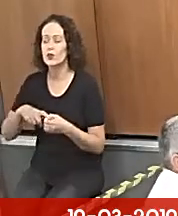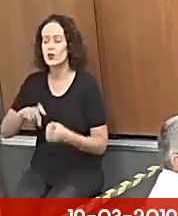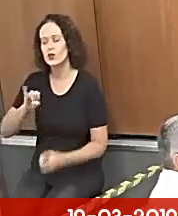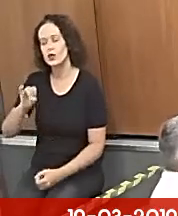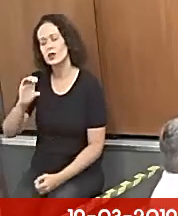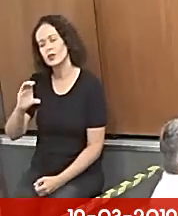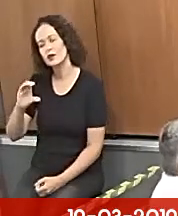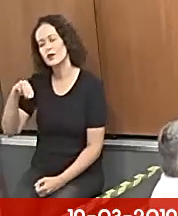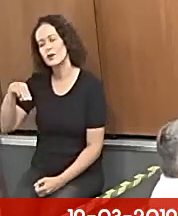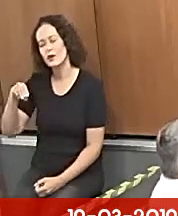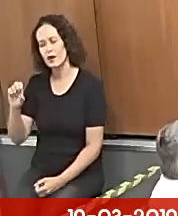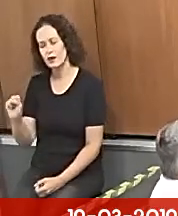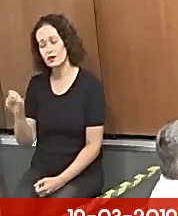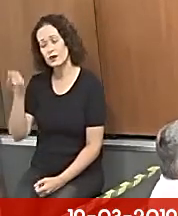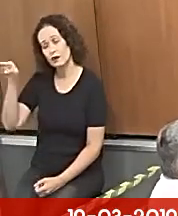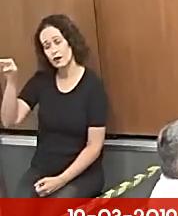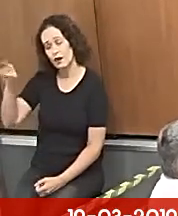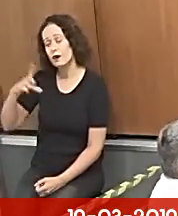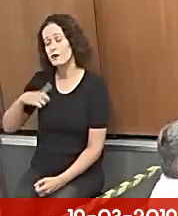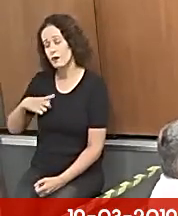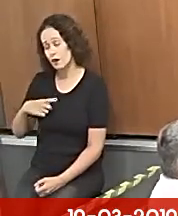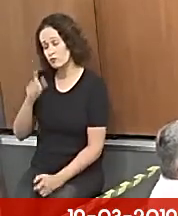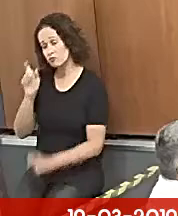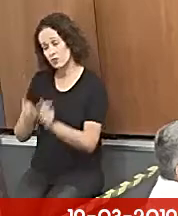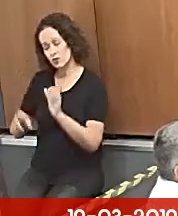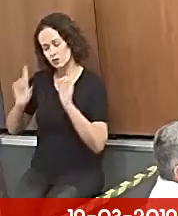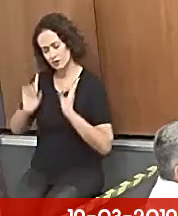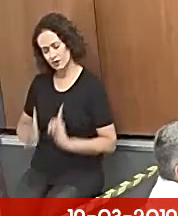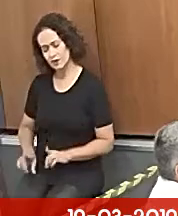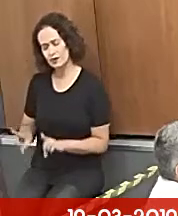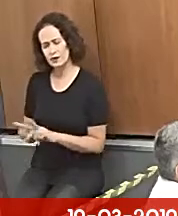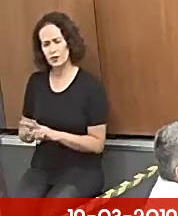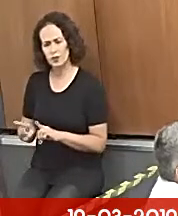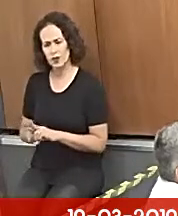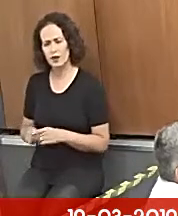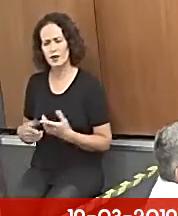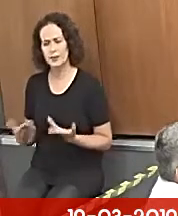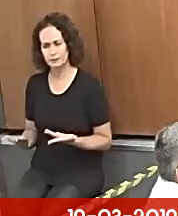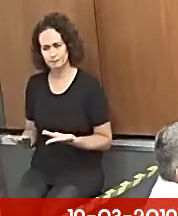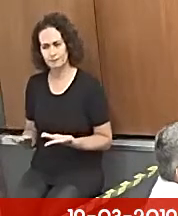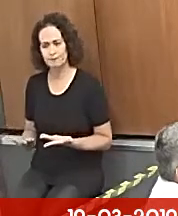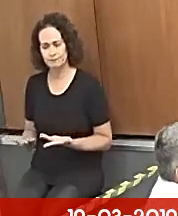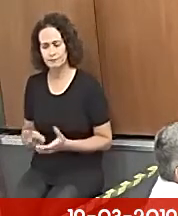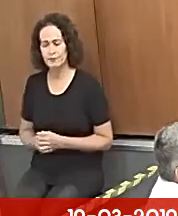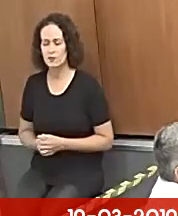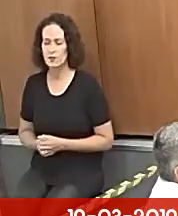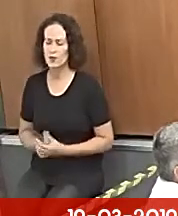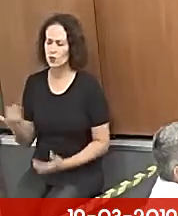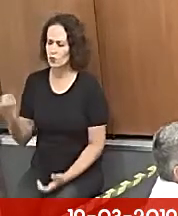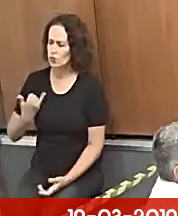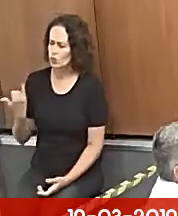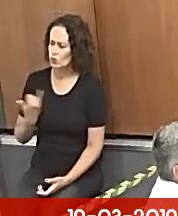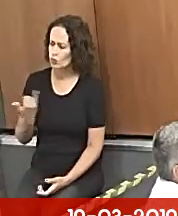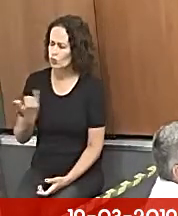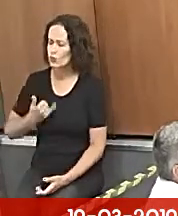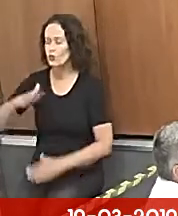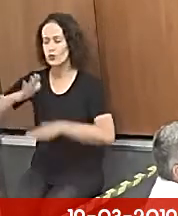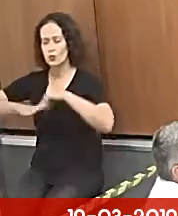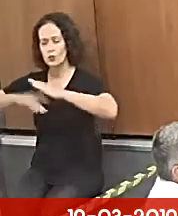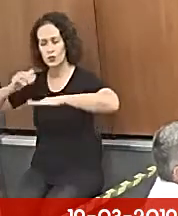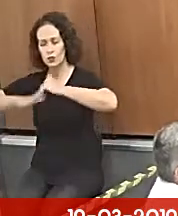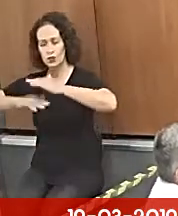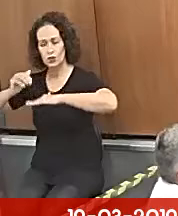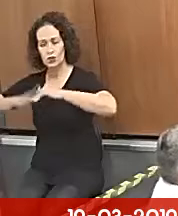estado lá tem pessoas com deficiência né é uma coisa que eu ouço muito é os profissionais